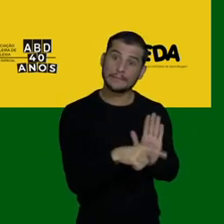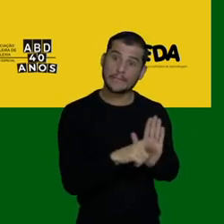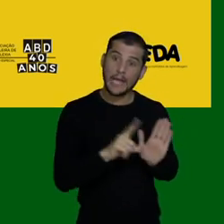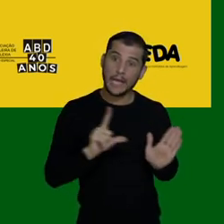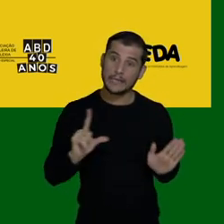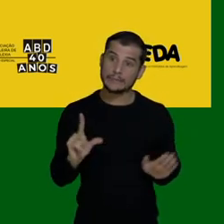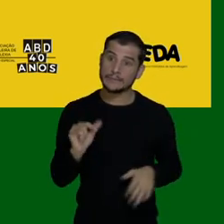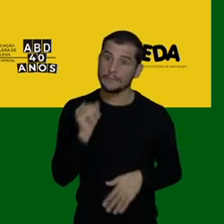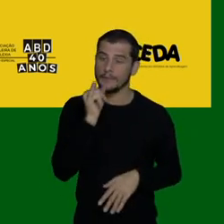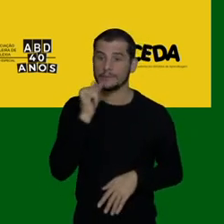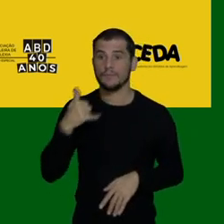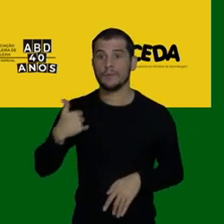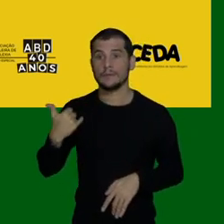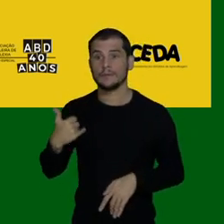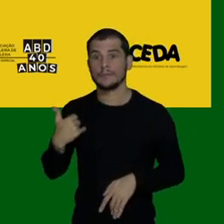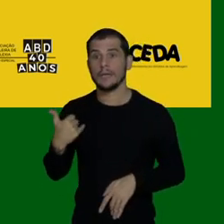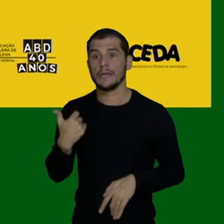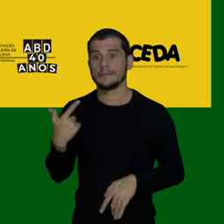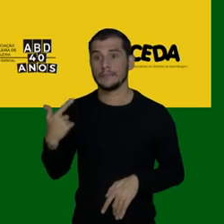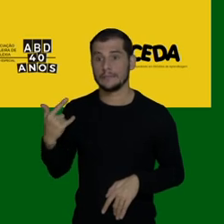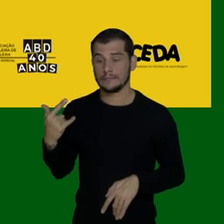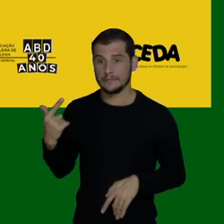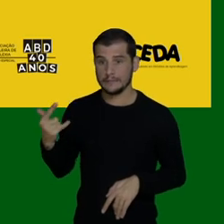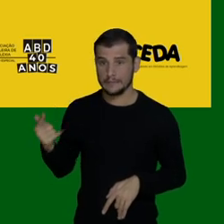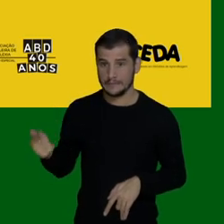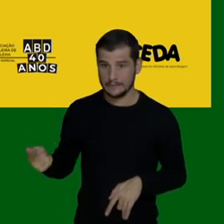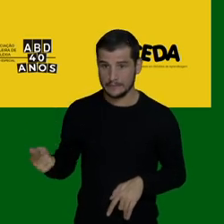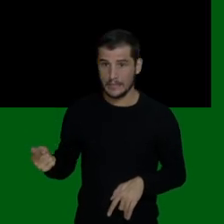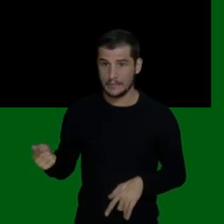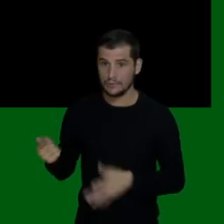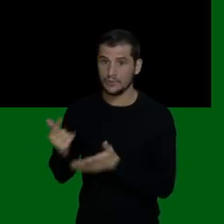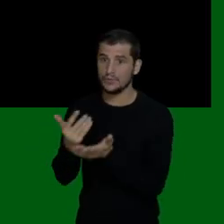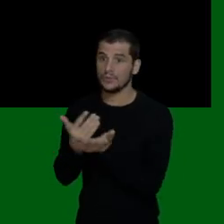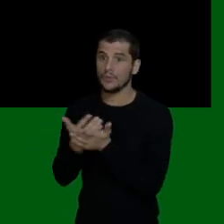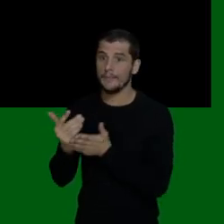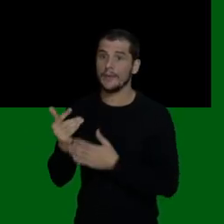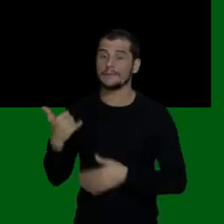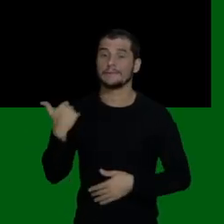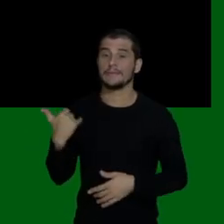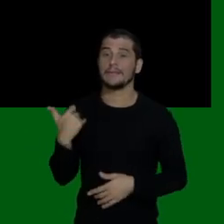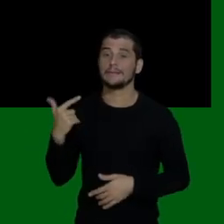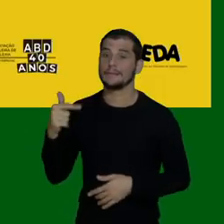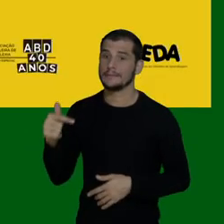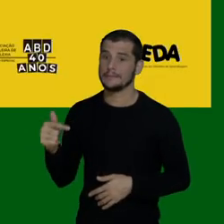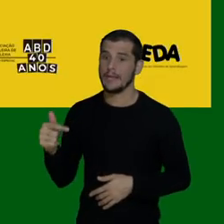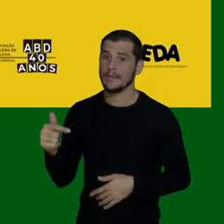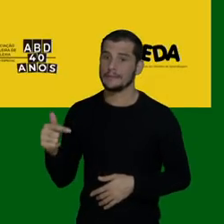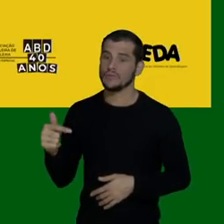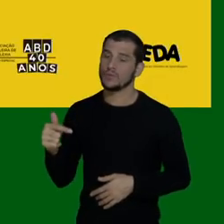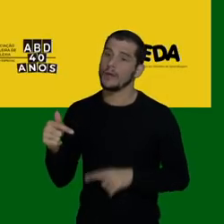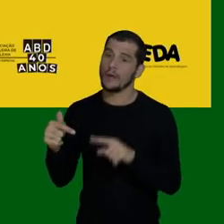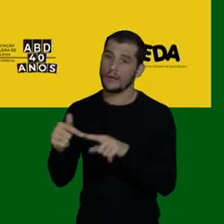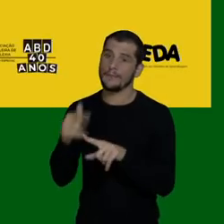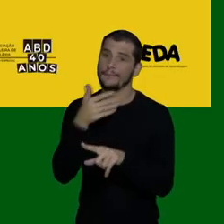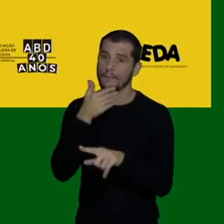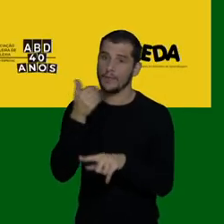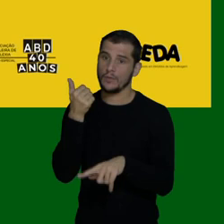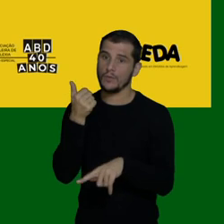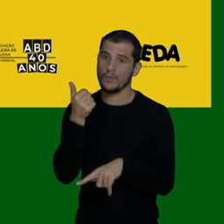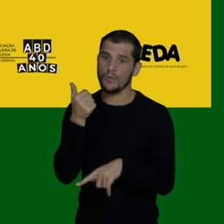anos ela já já estaria bem melhor né então a importância da avaliação precoce que a gente